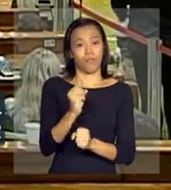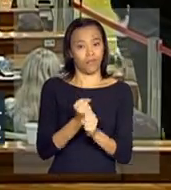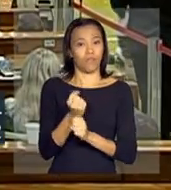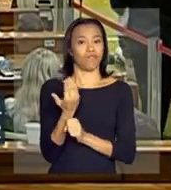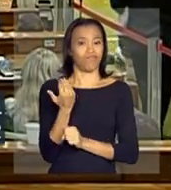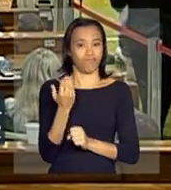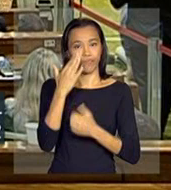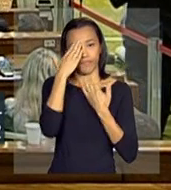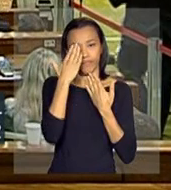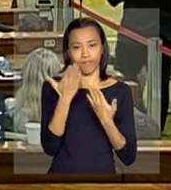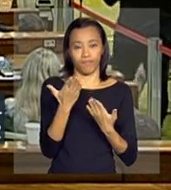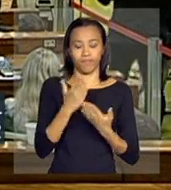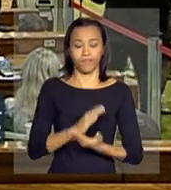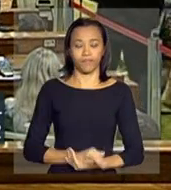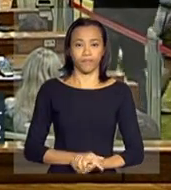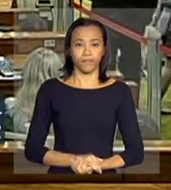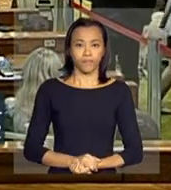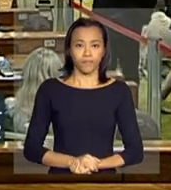obrigado.